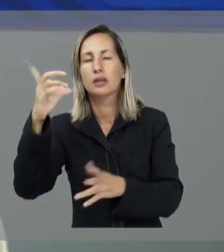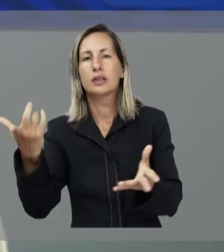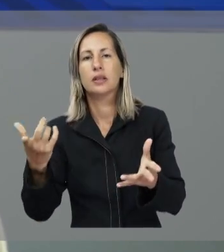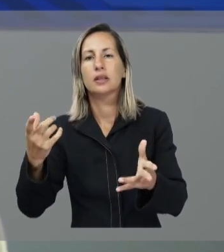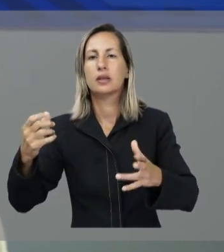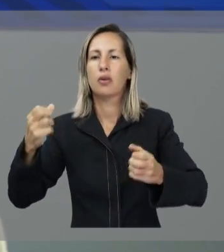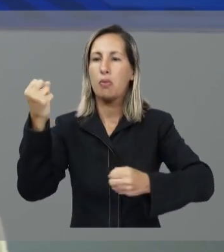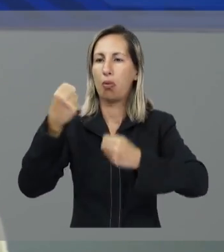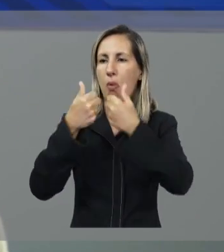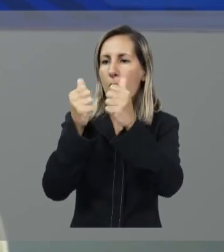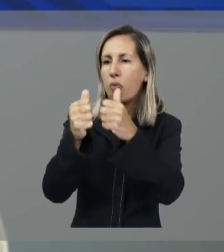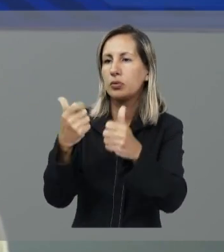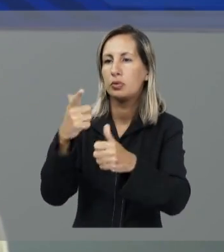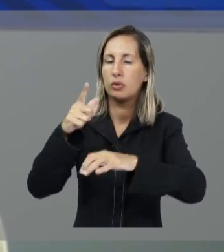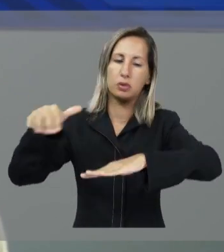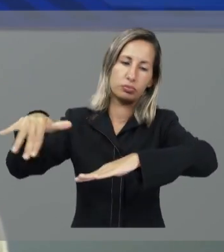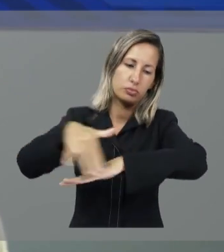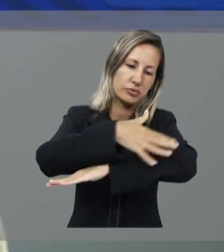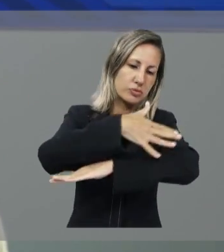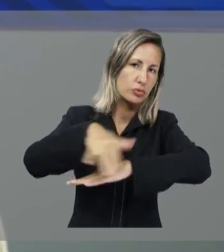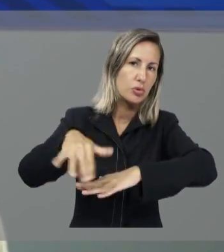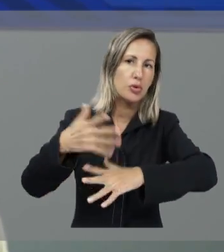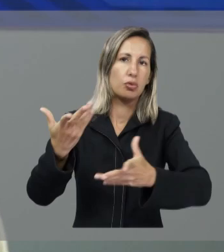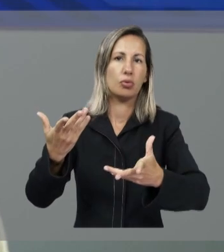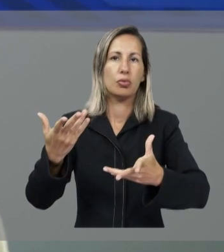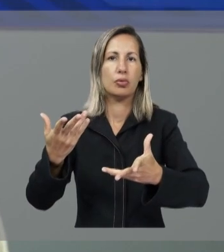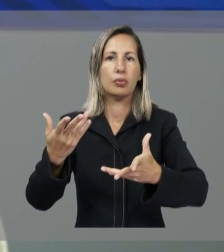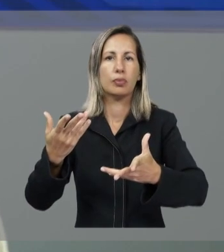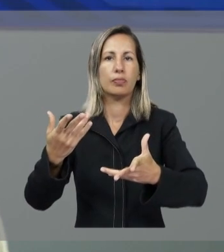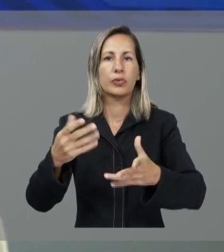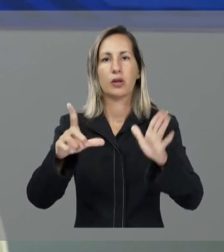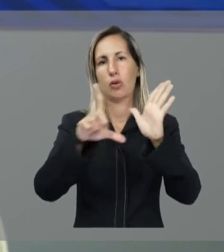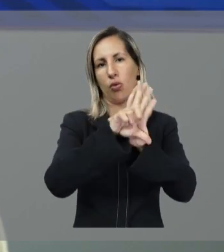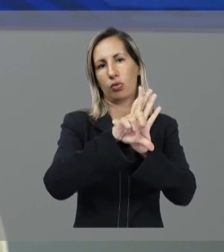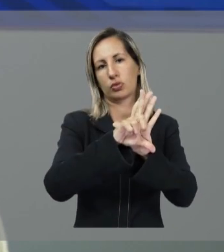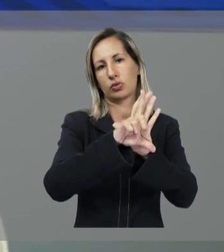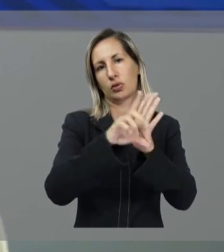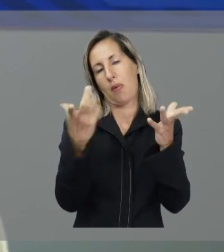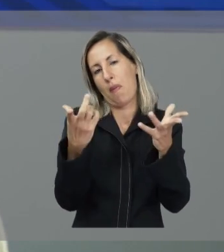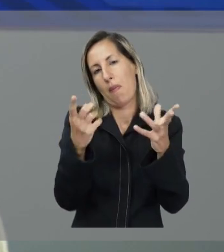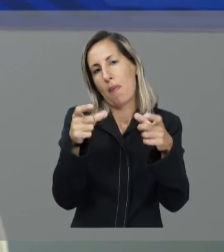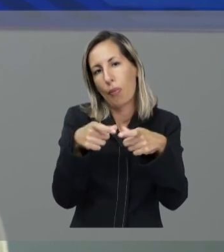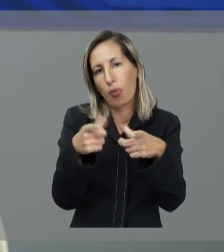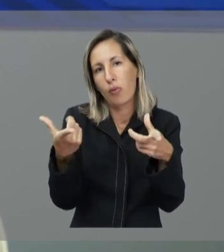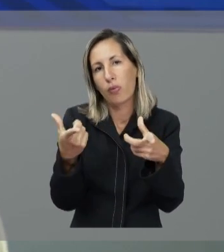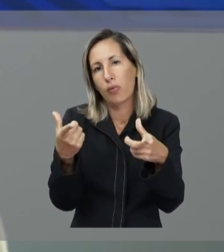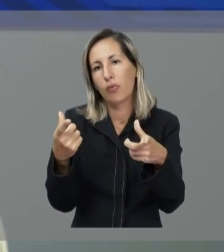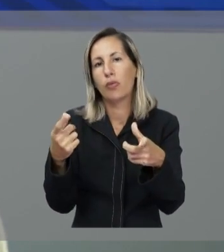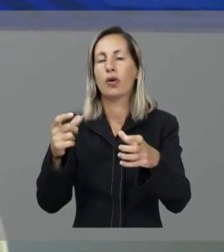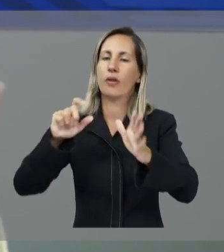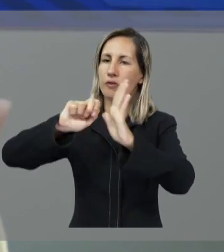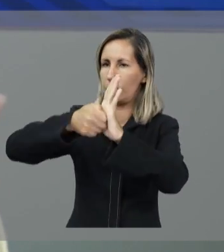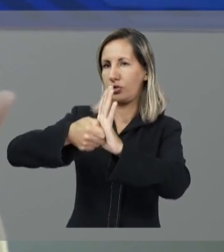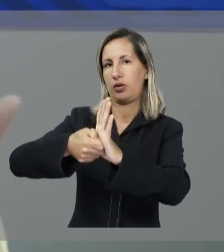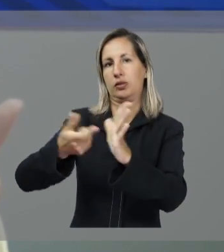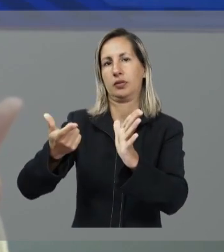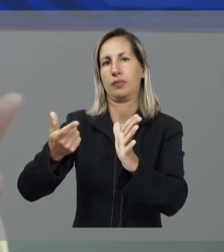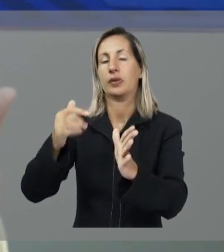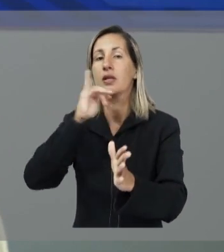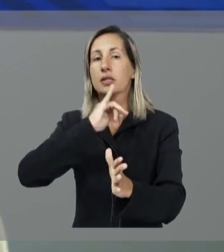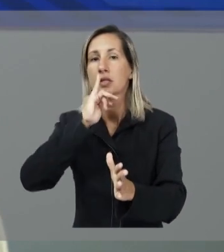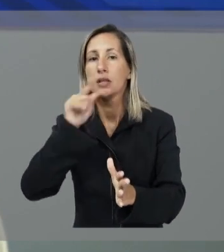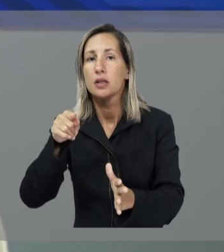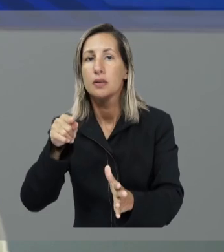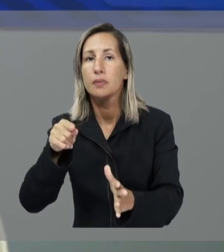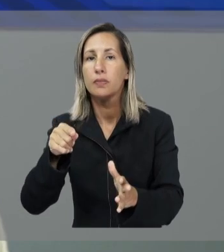não passam ônibus, onde não tem grandes lojas, elas serem fechadas para proteger, porque, eu vou dar um exemplo para